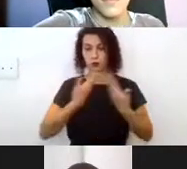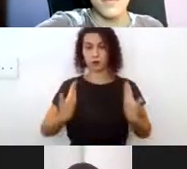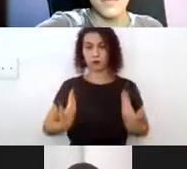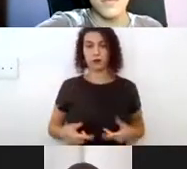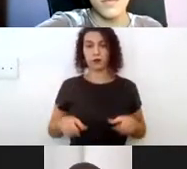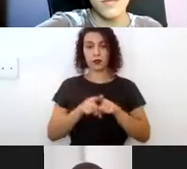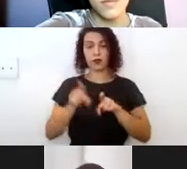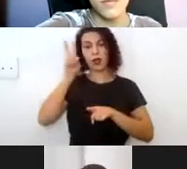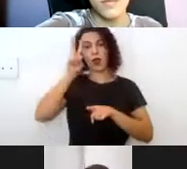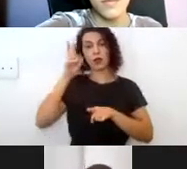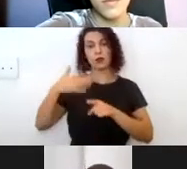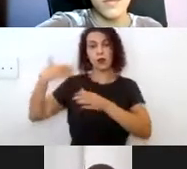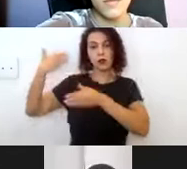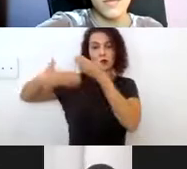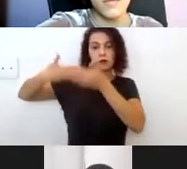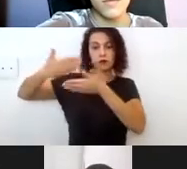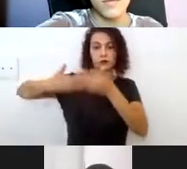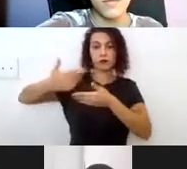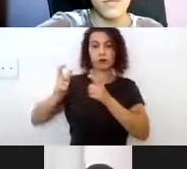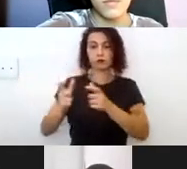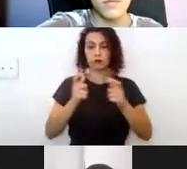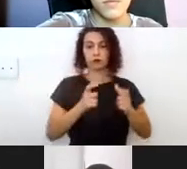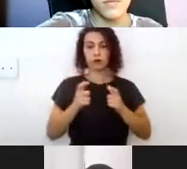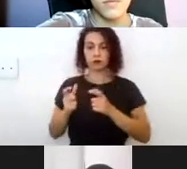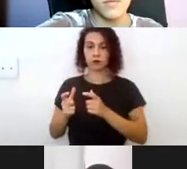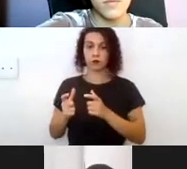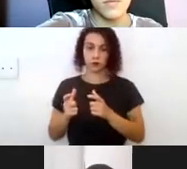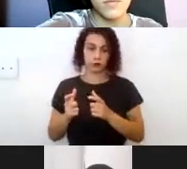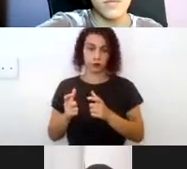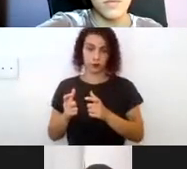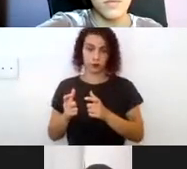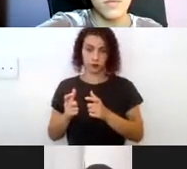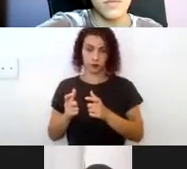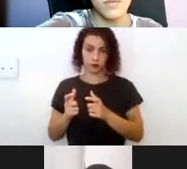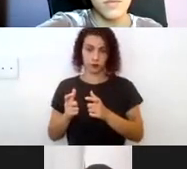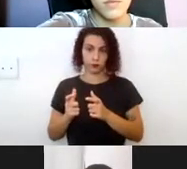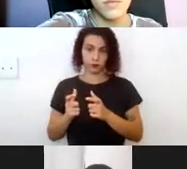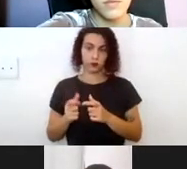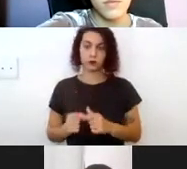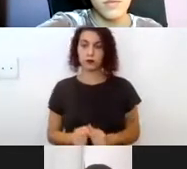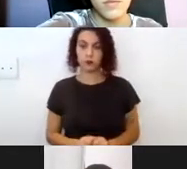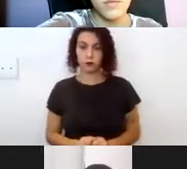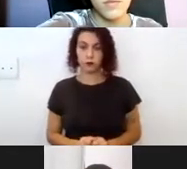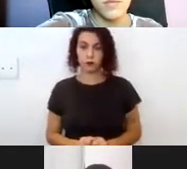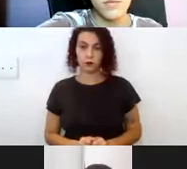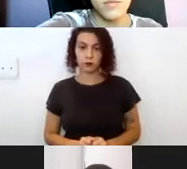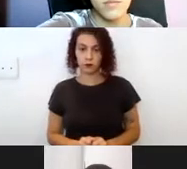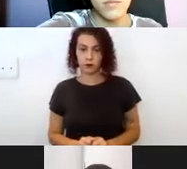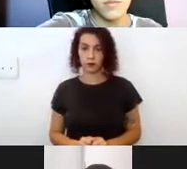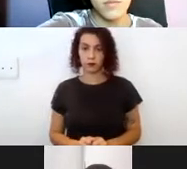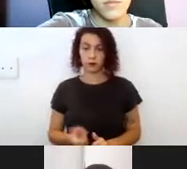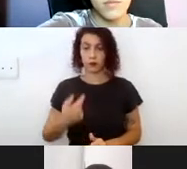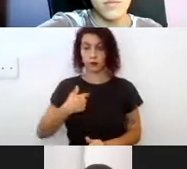lugar e o meu corpo tem cor tem corte e o meu corpo tem história do meu lugar Olá